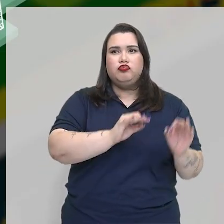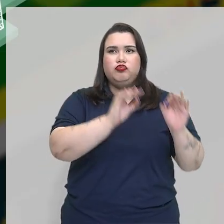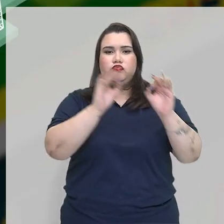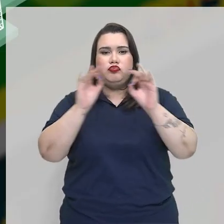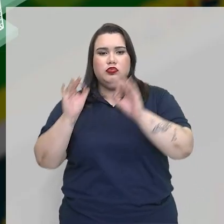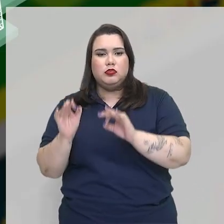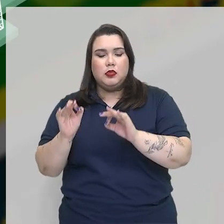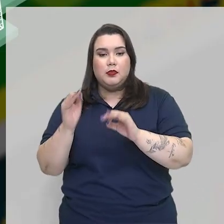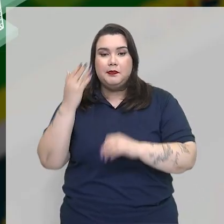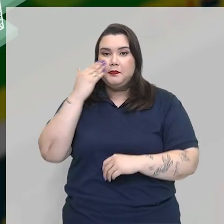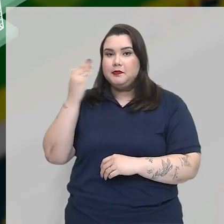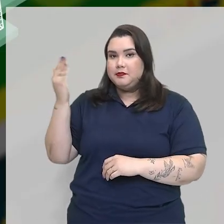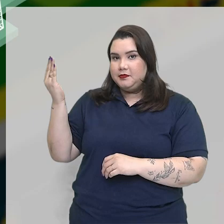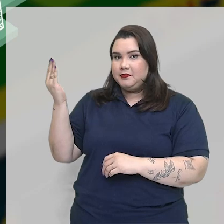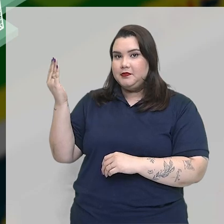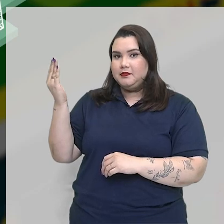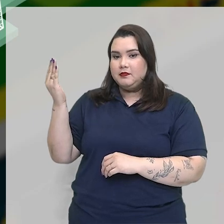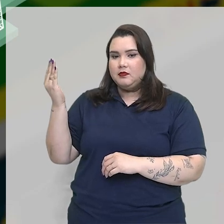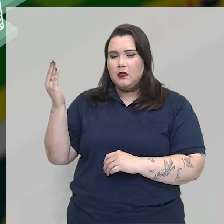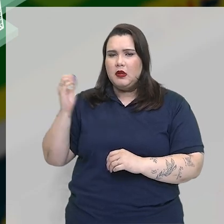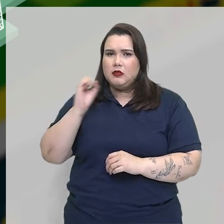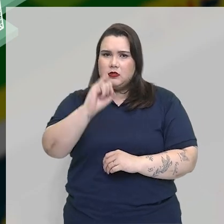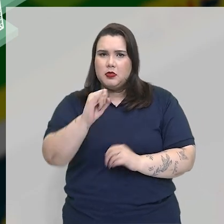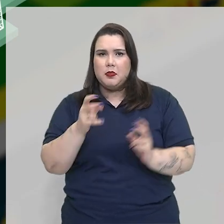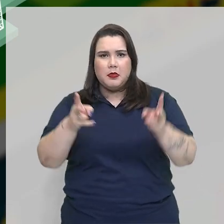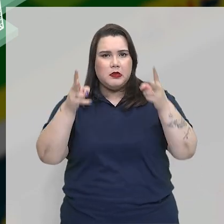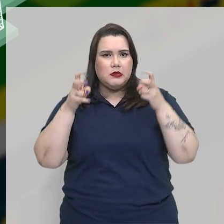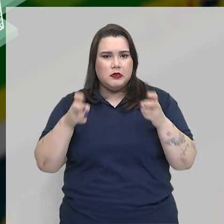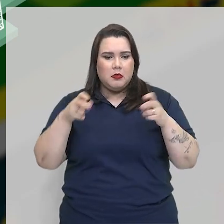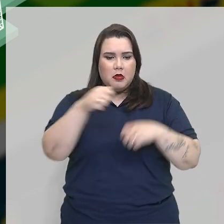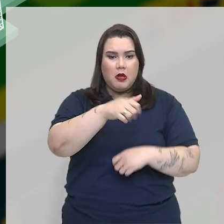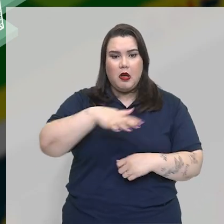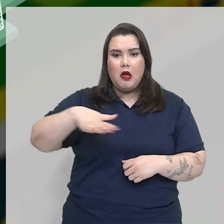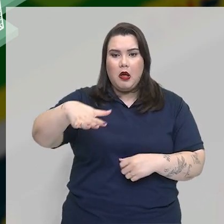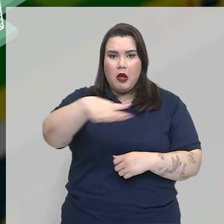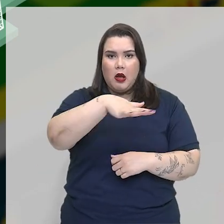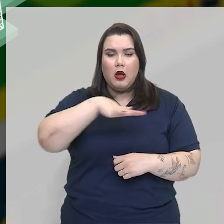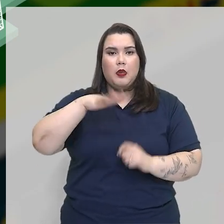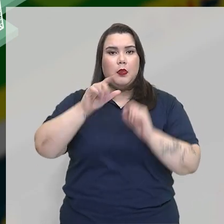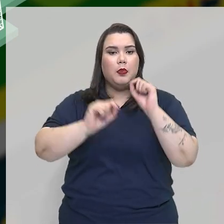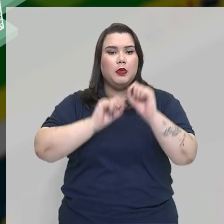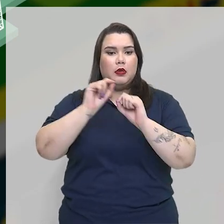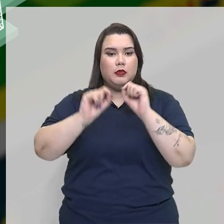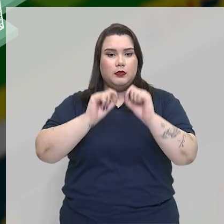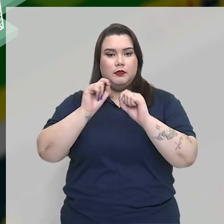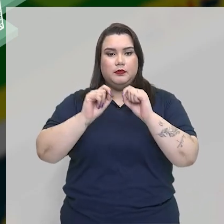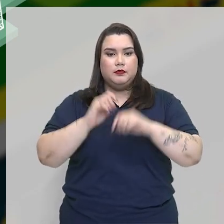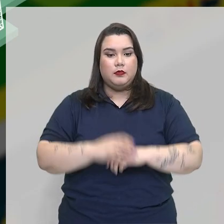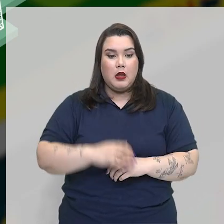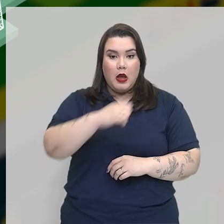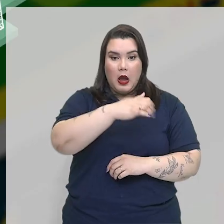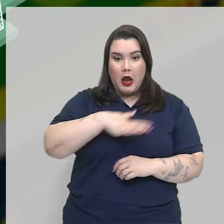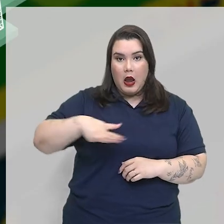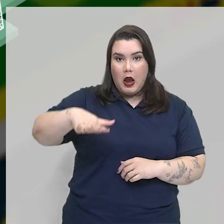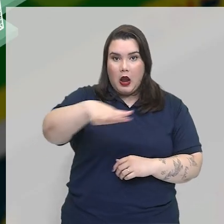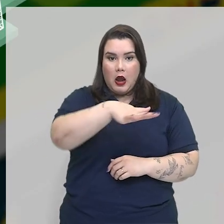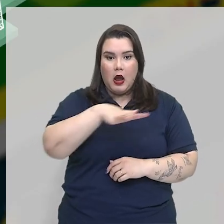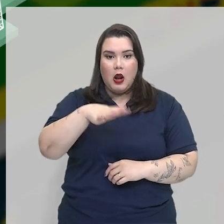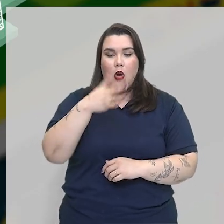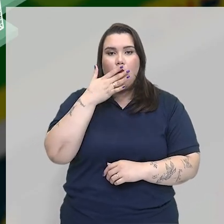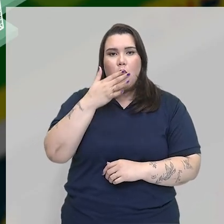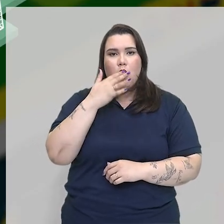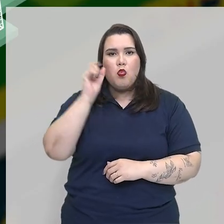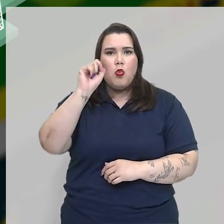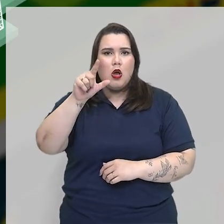essa ideia. Então, olha lá. Se nós observarmos, veja aqui, na grande área, né, em